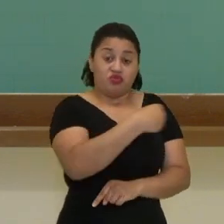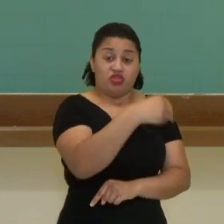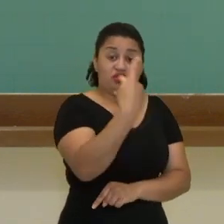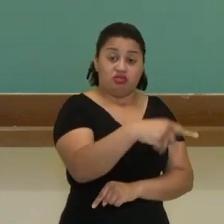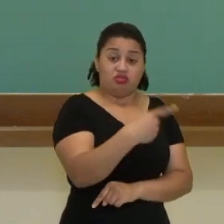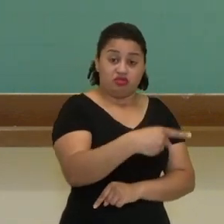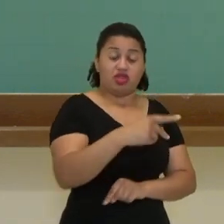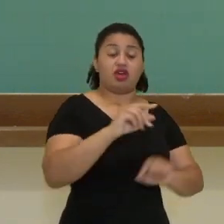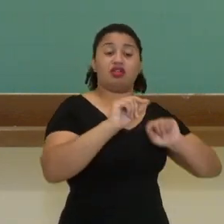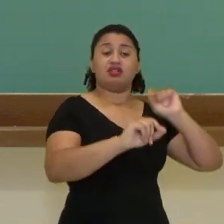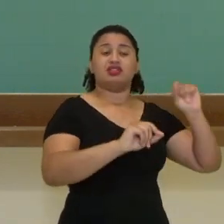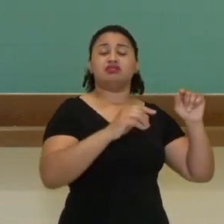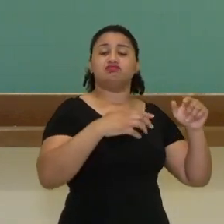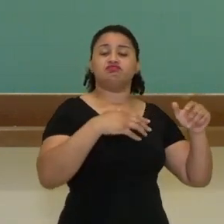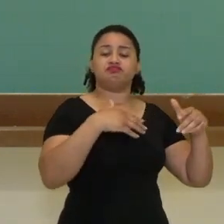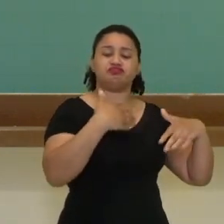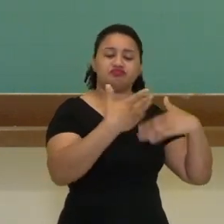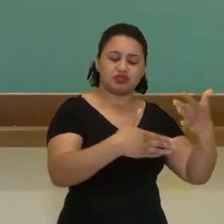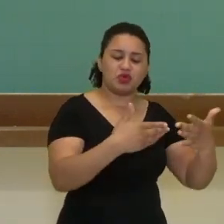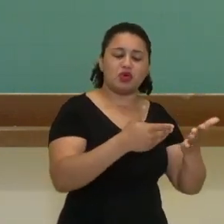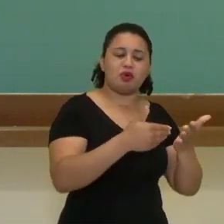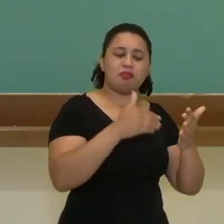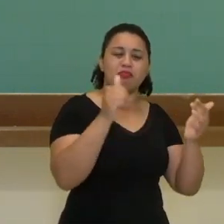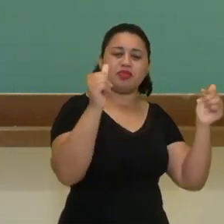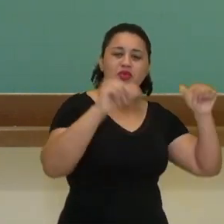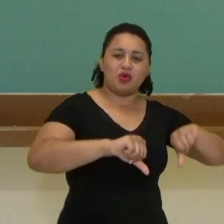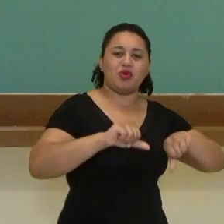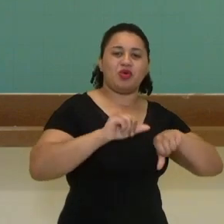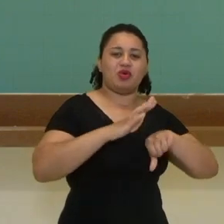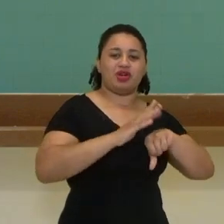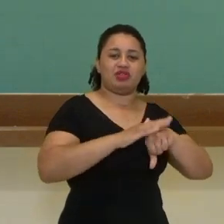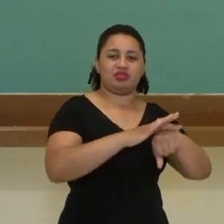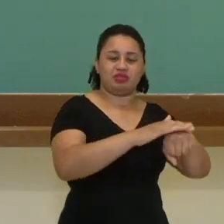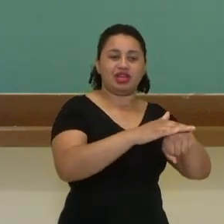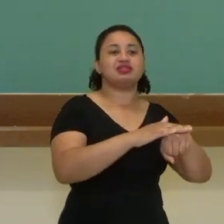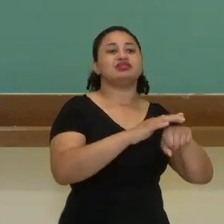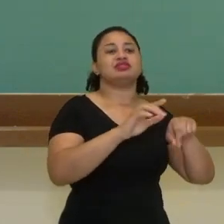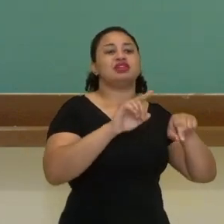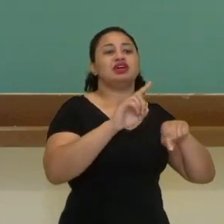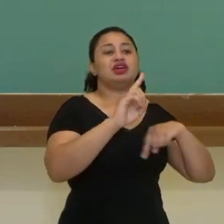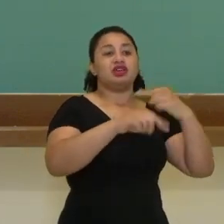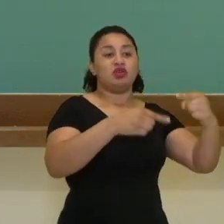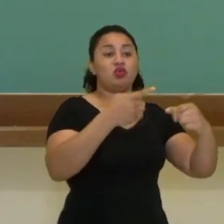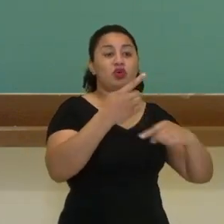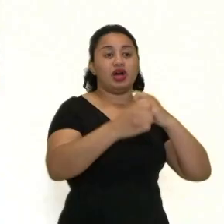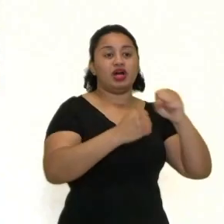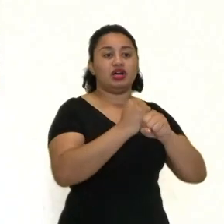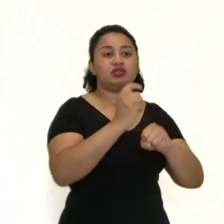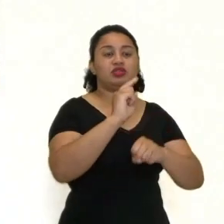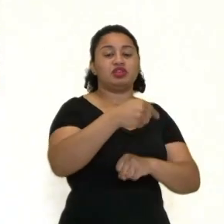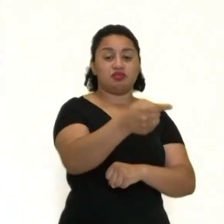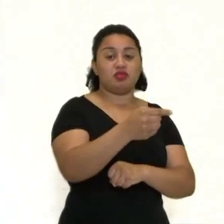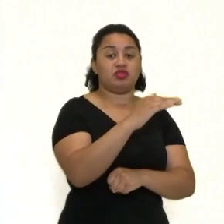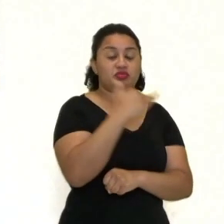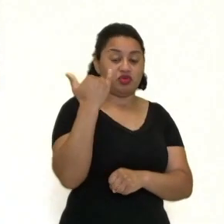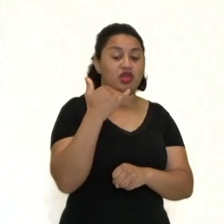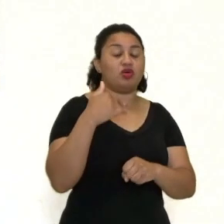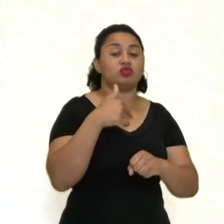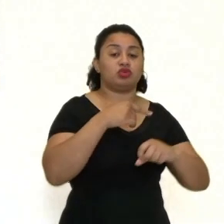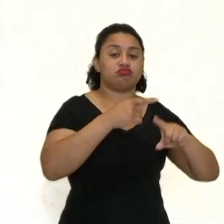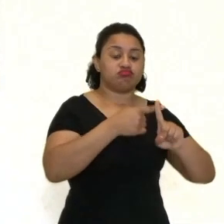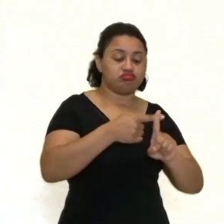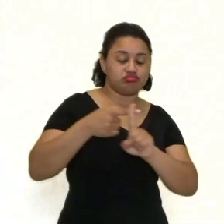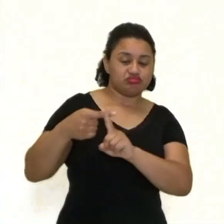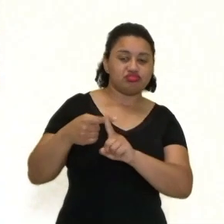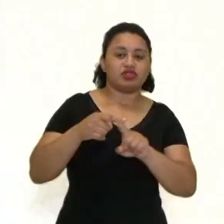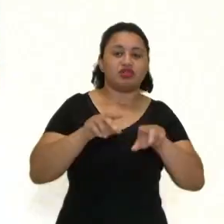Então Theo acabou desenvolvendo ainda mais, piorando ainda mais com a doença dele e veio a falecer também. Os dois estão enterrados um do lado do outro